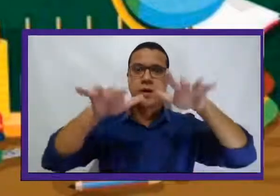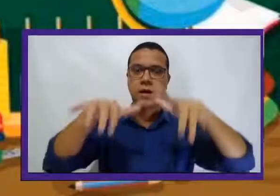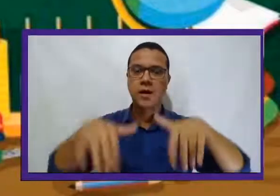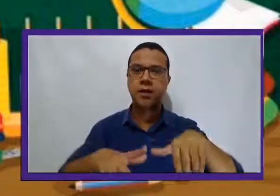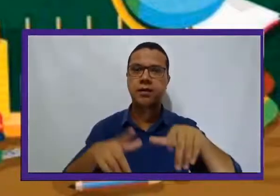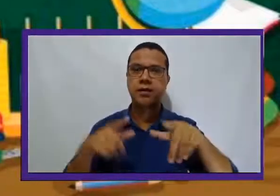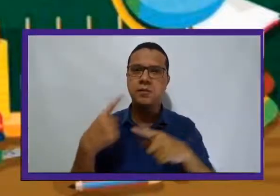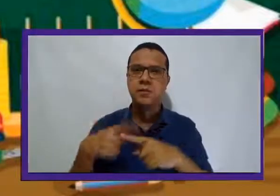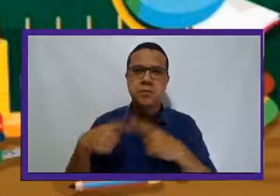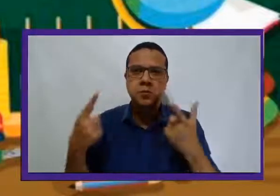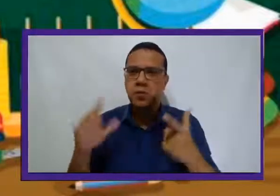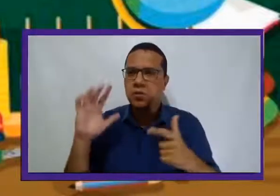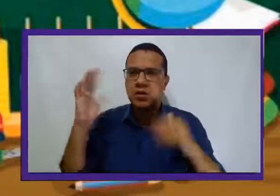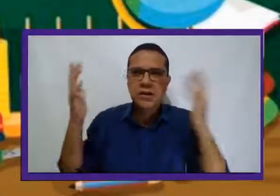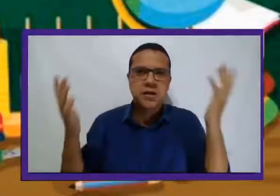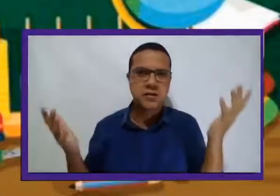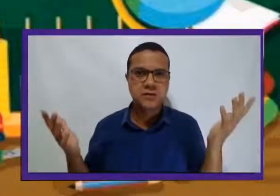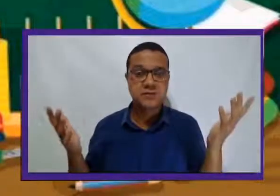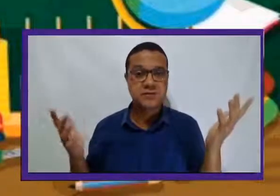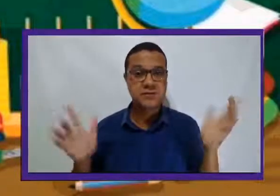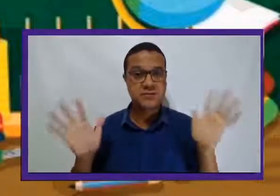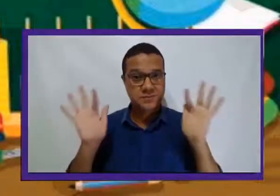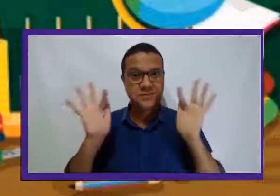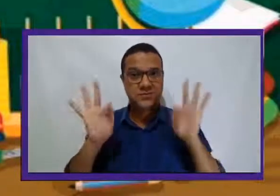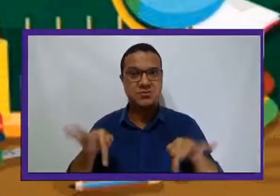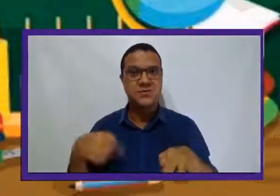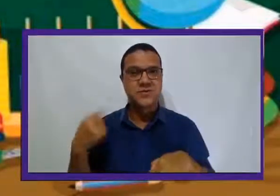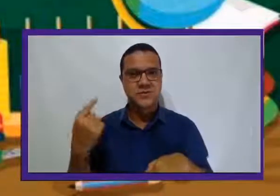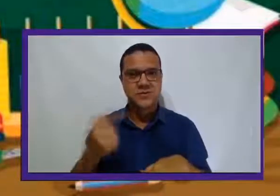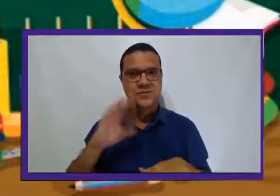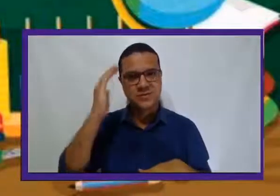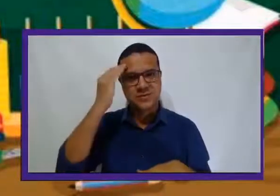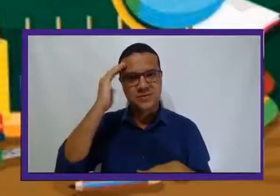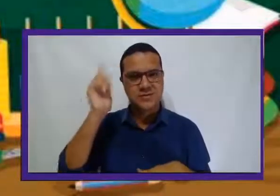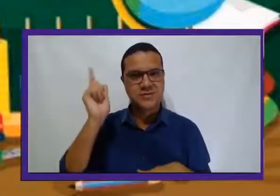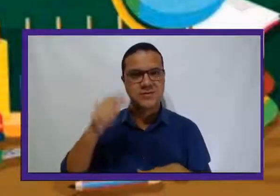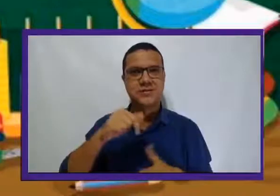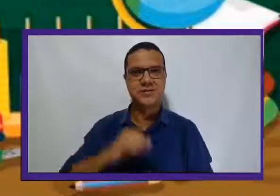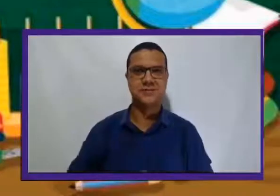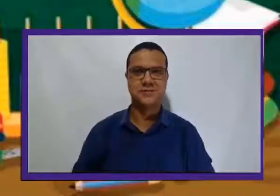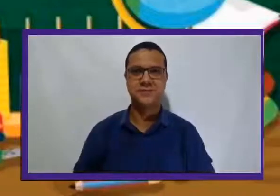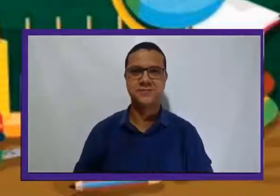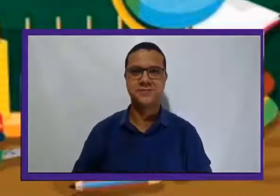acontece? Então no final da aula de hoje A gente vai responder essa questão